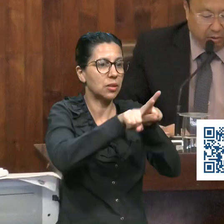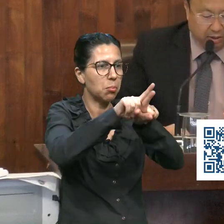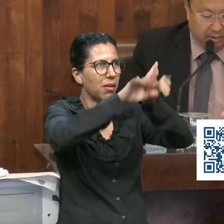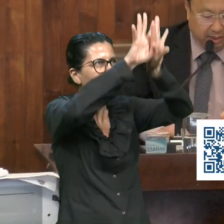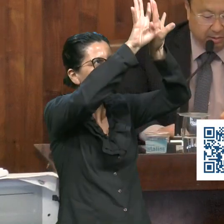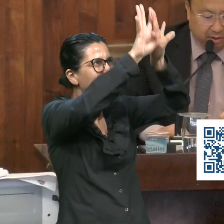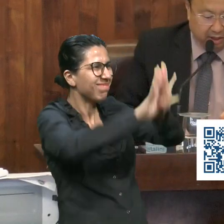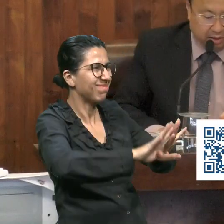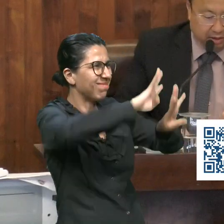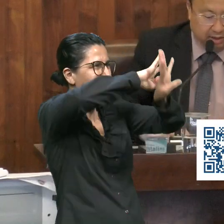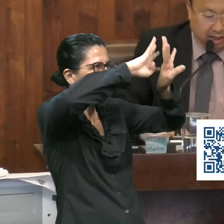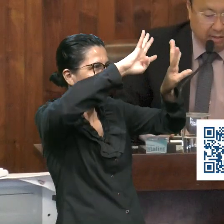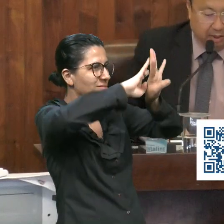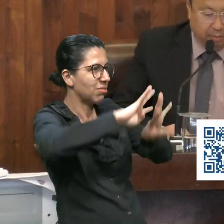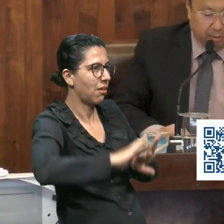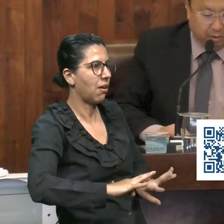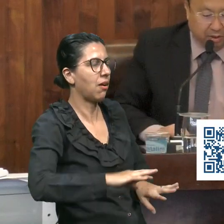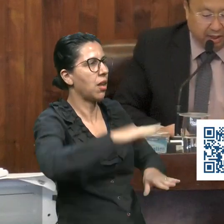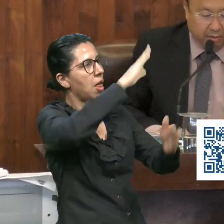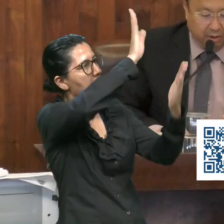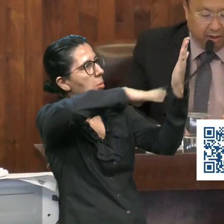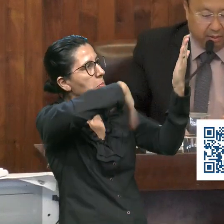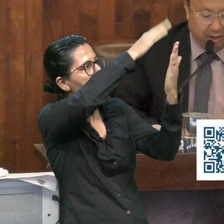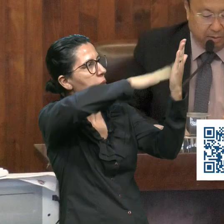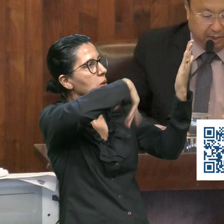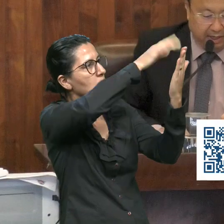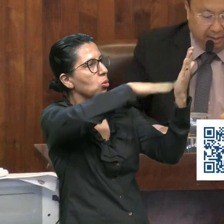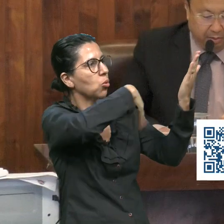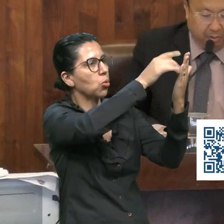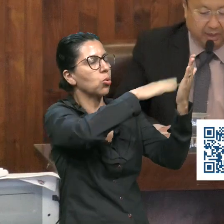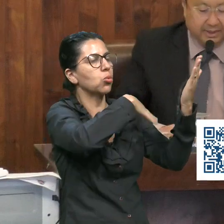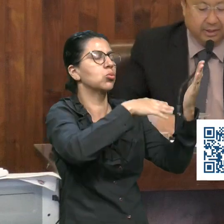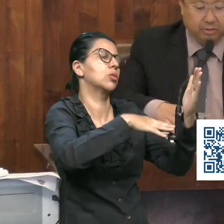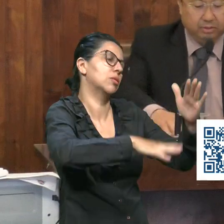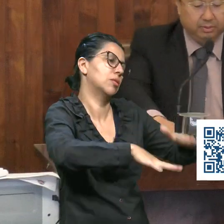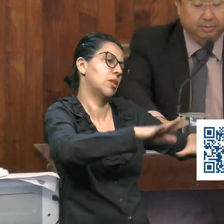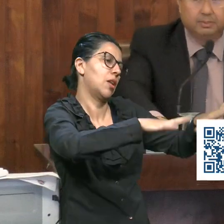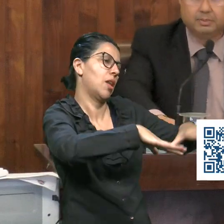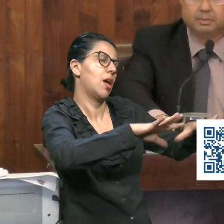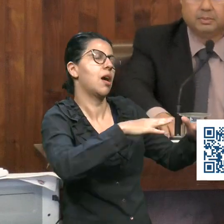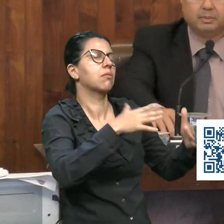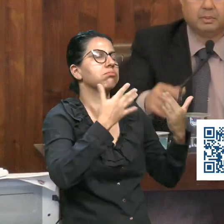proteção, pinturas e demais manutenções para proporcionar um melhor ambiente para a população.